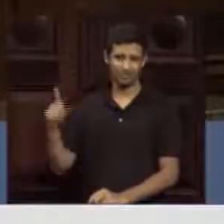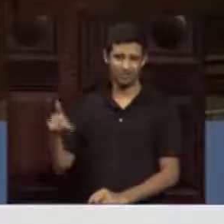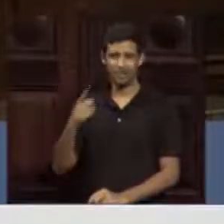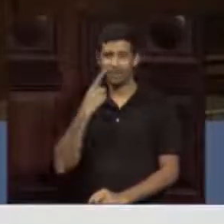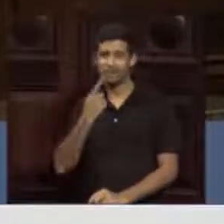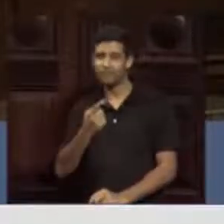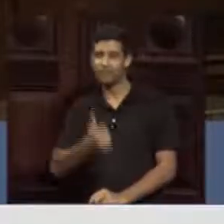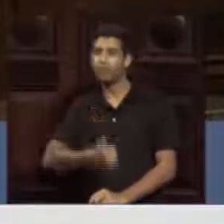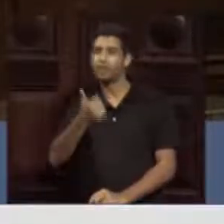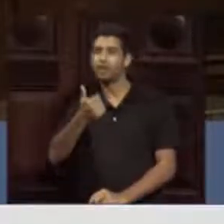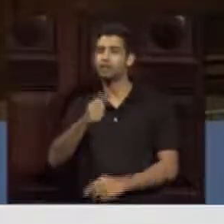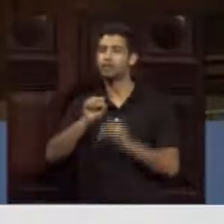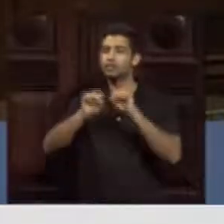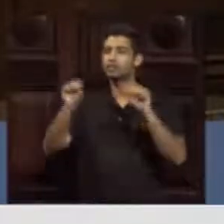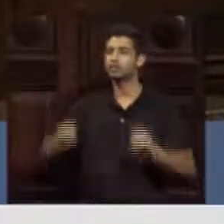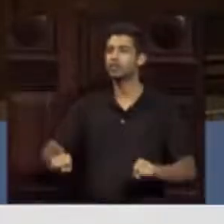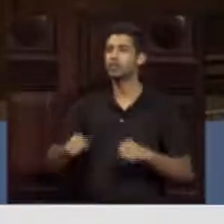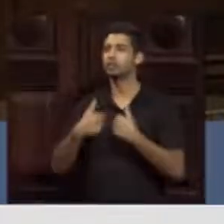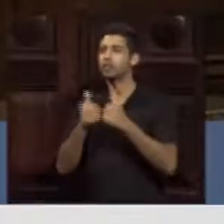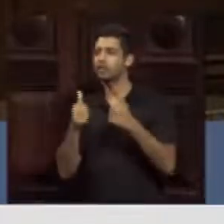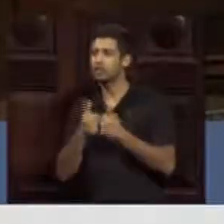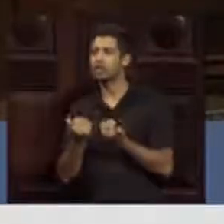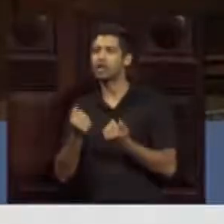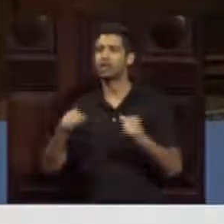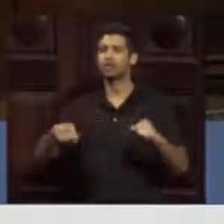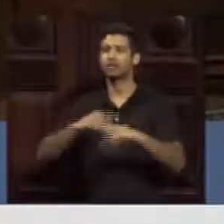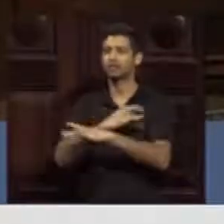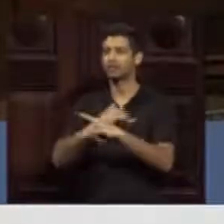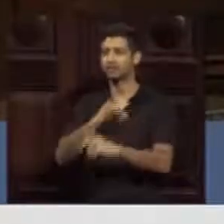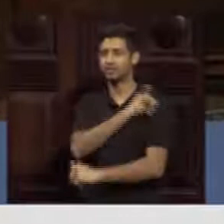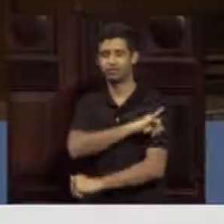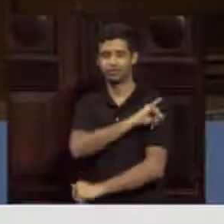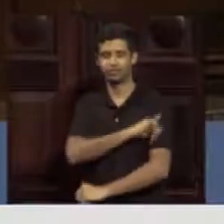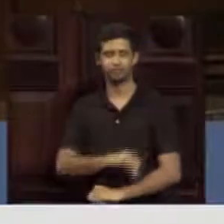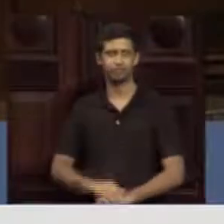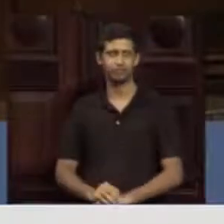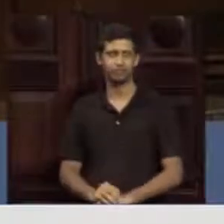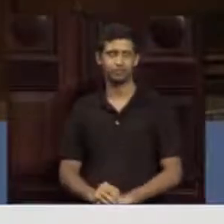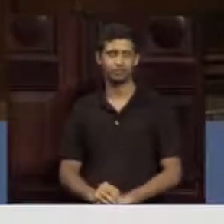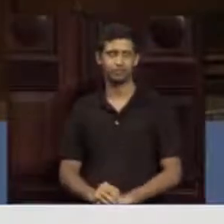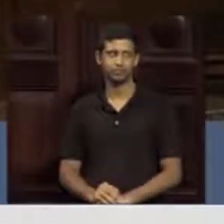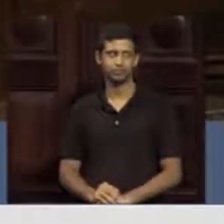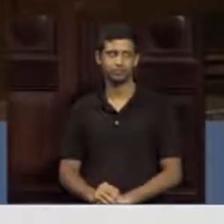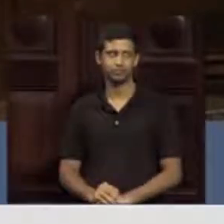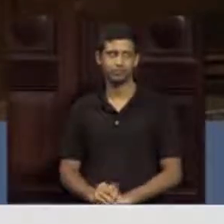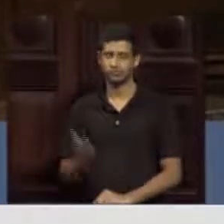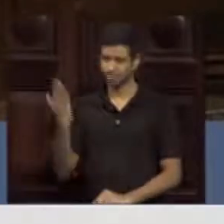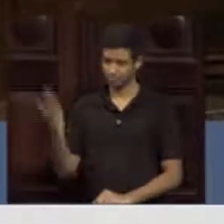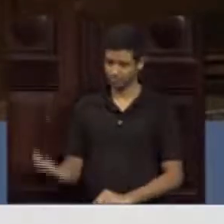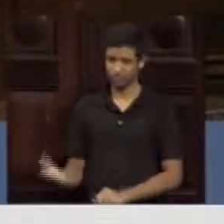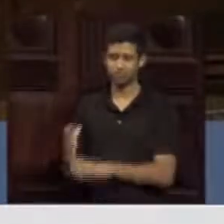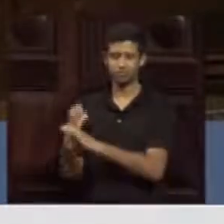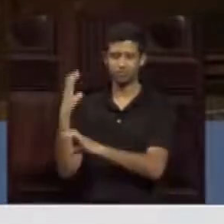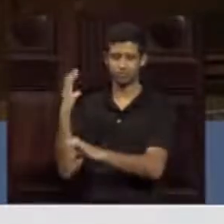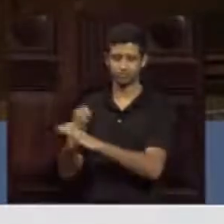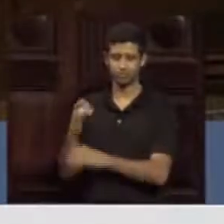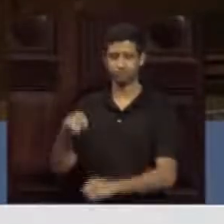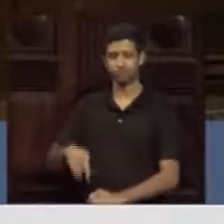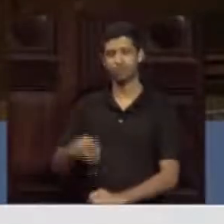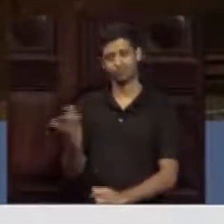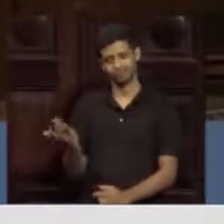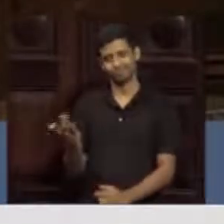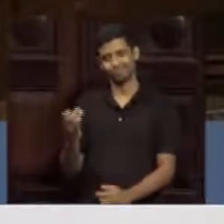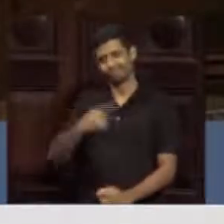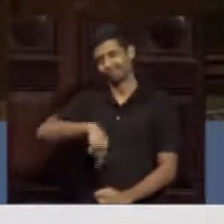melhor para o sistema de transporte público da cidade do Rio de Janeiro. Perde Fernando McDowell, a cidade do Rio de Janeiro